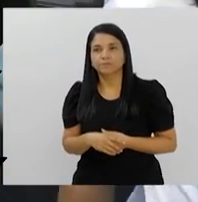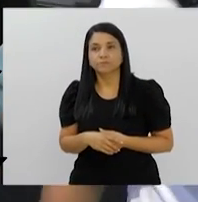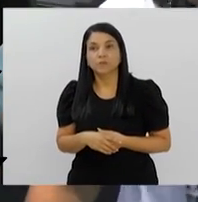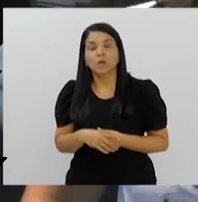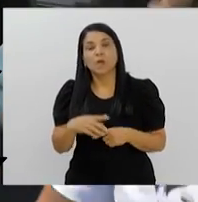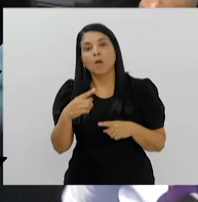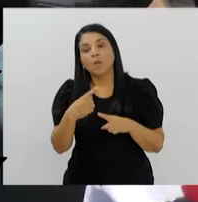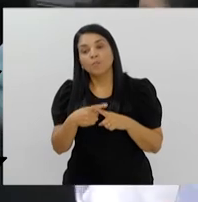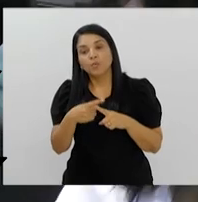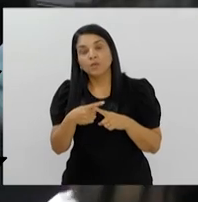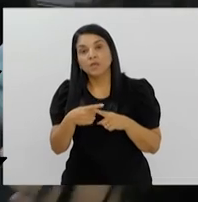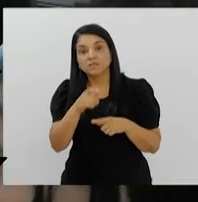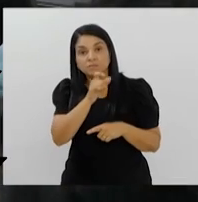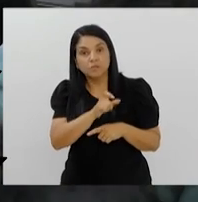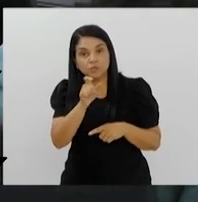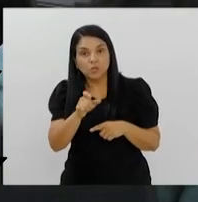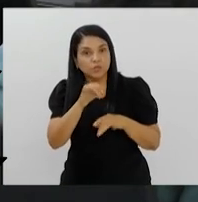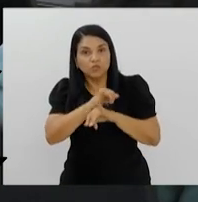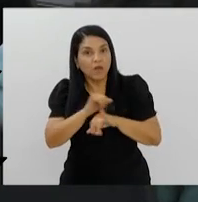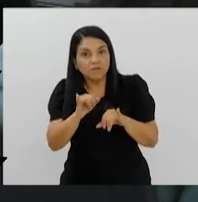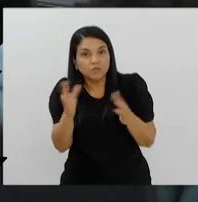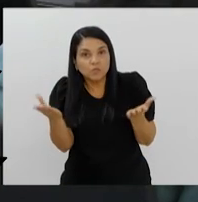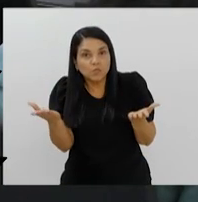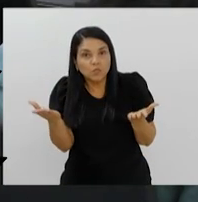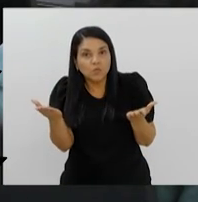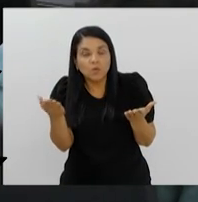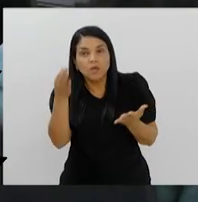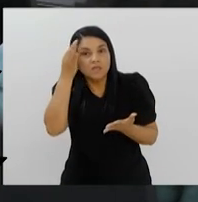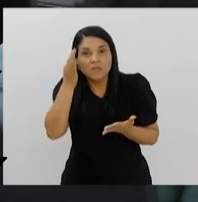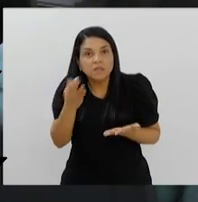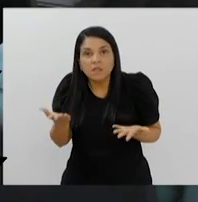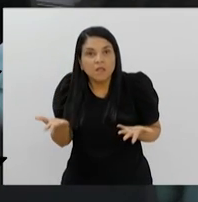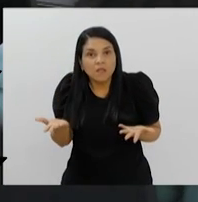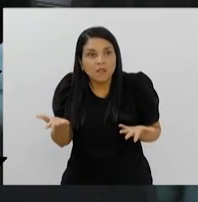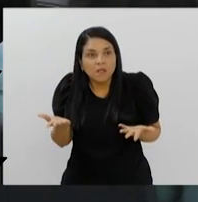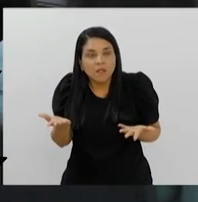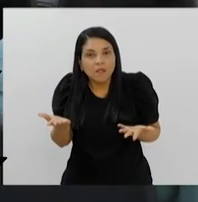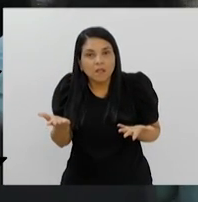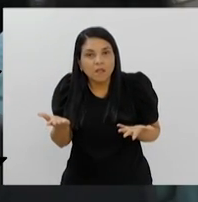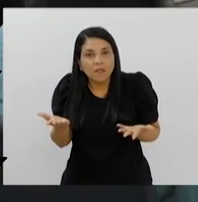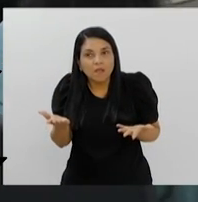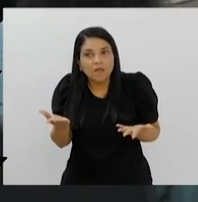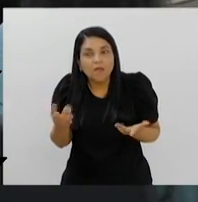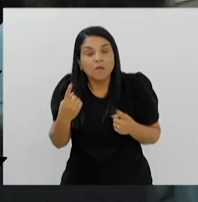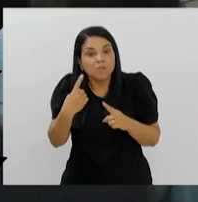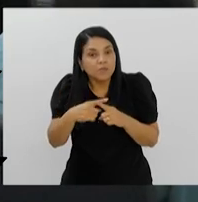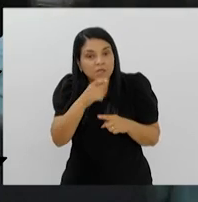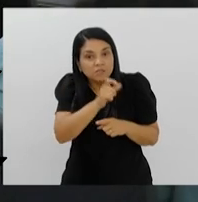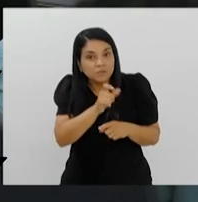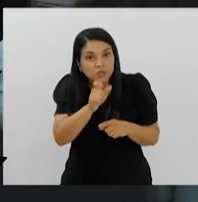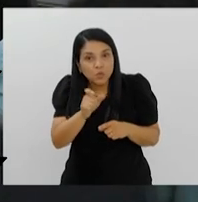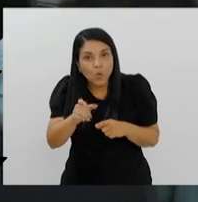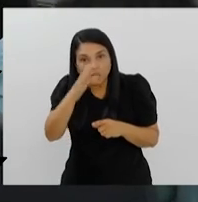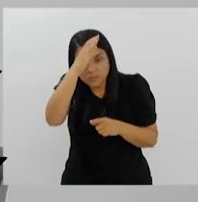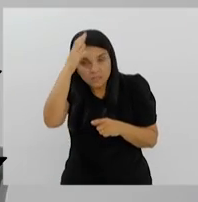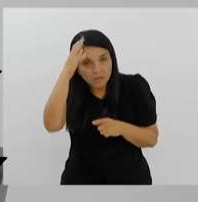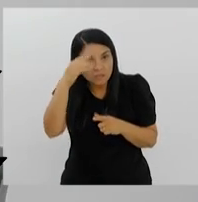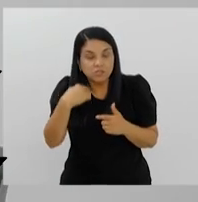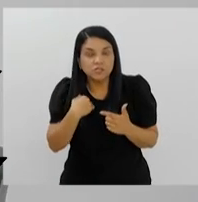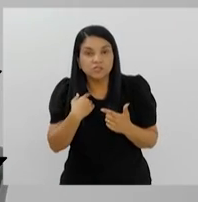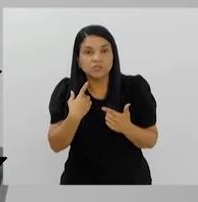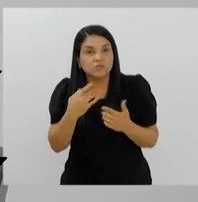foram comunicadas eu quero entender isso isso é crucial Por que que as pessoas não foram comunicadas que mudou de